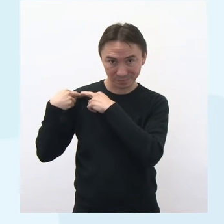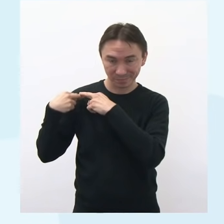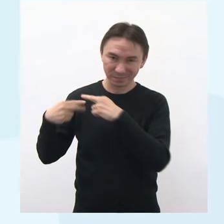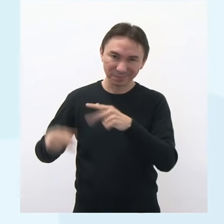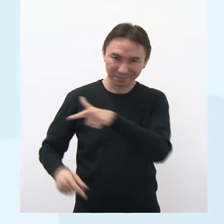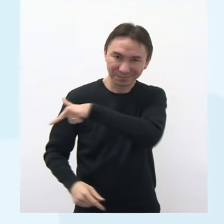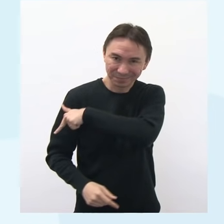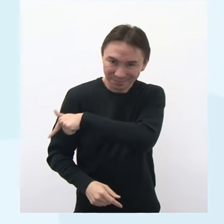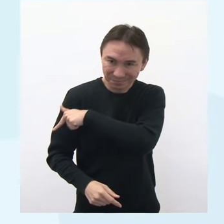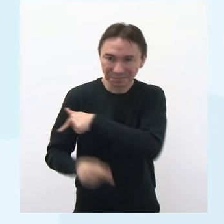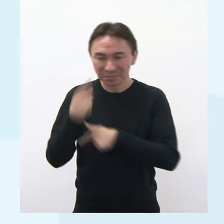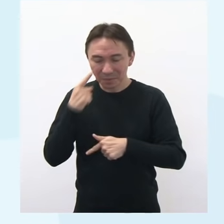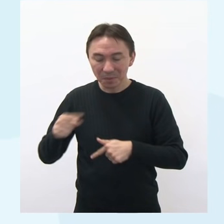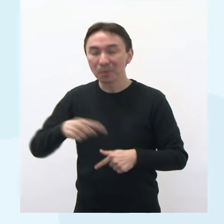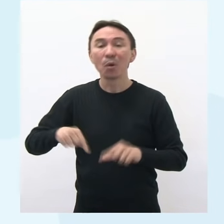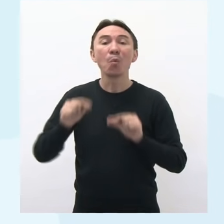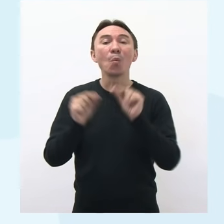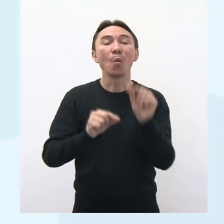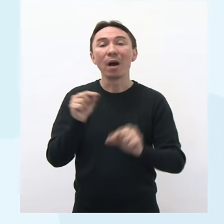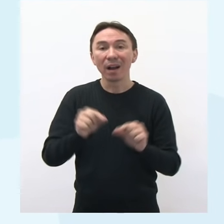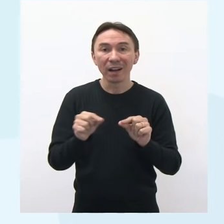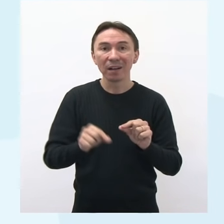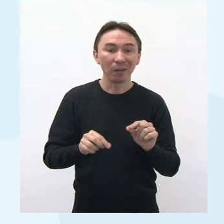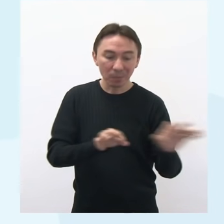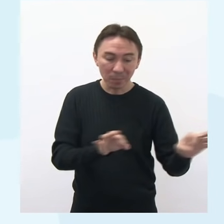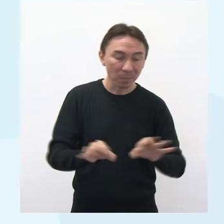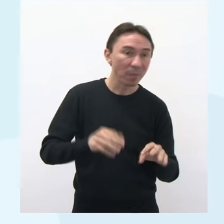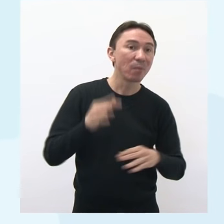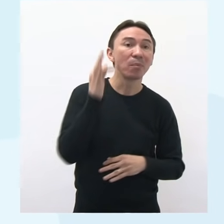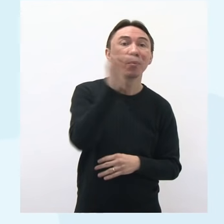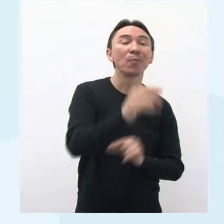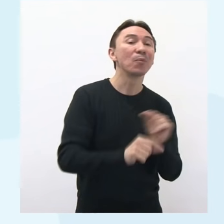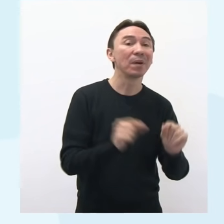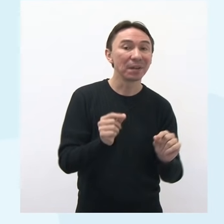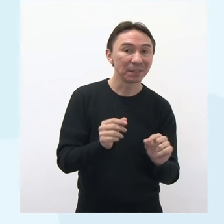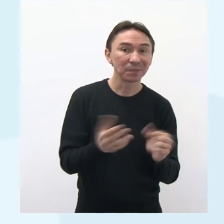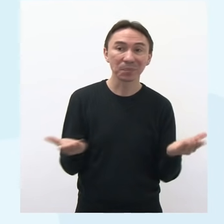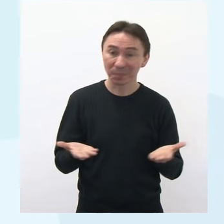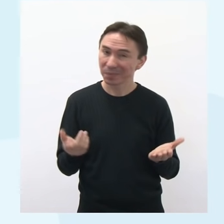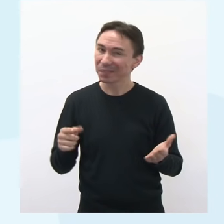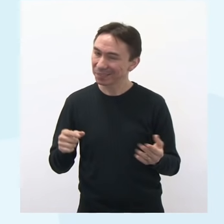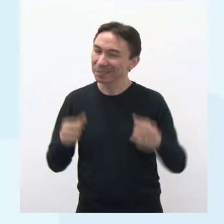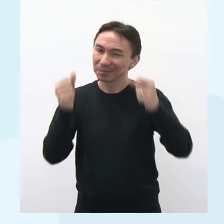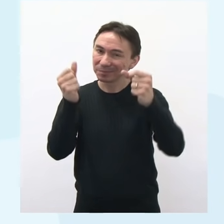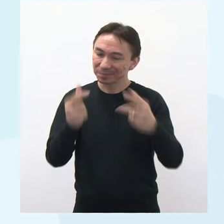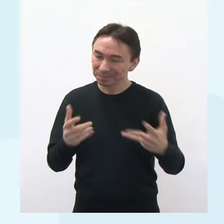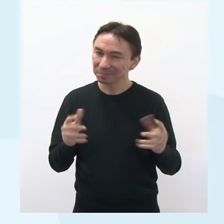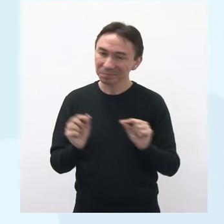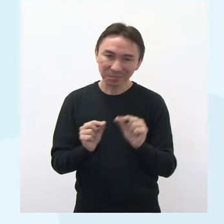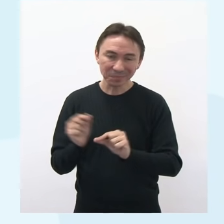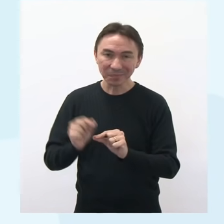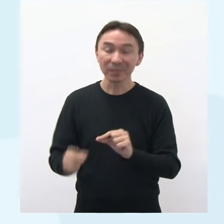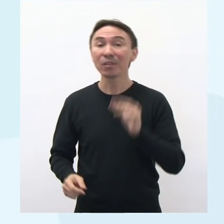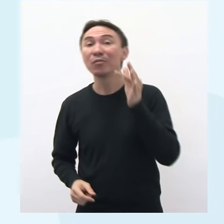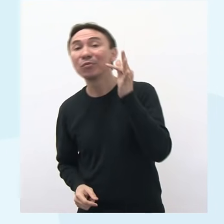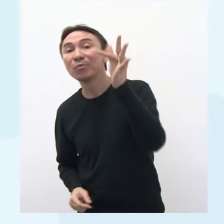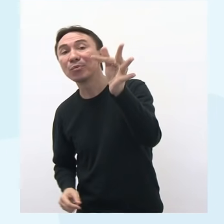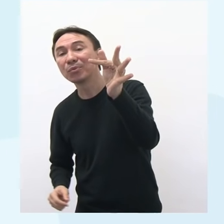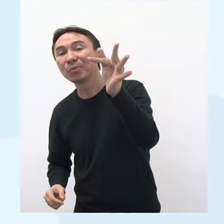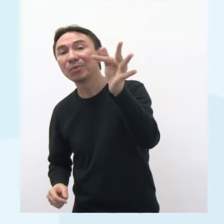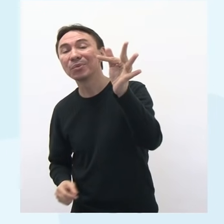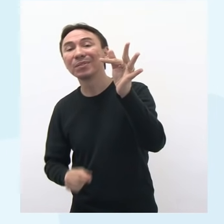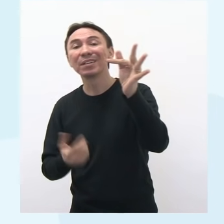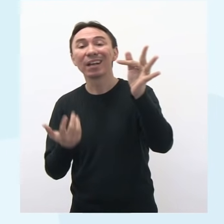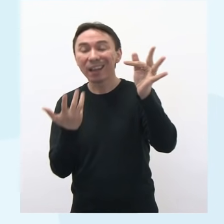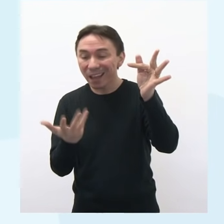ano. E agora, vamos falar aí sobre o nosso futuro. Nessa atividade, você vai refletir um pouco mais sobre você e